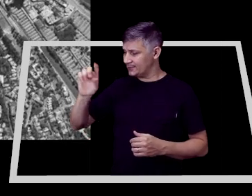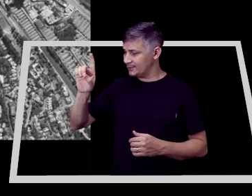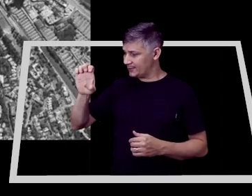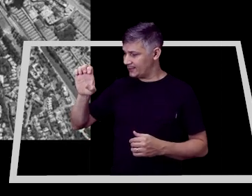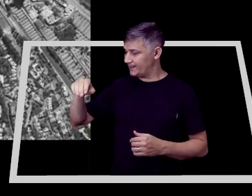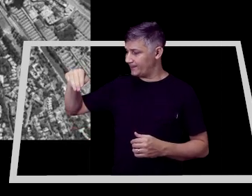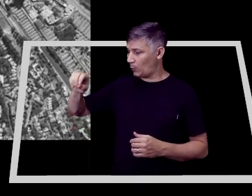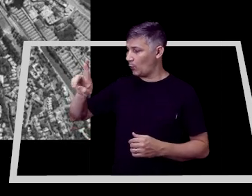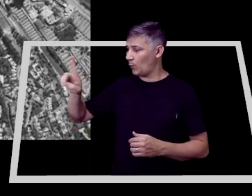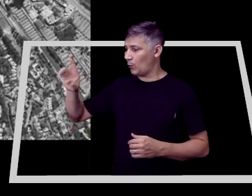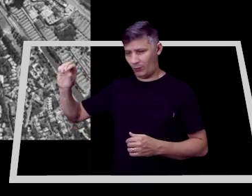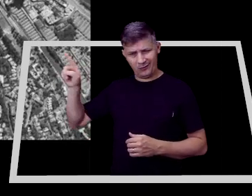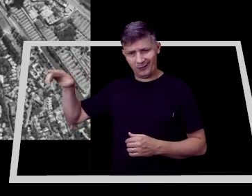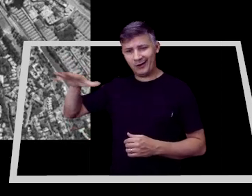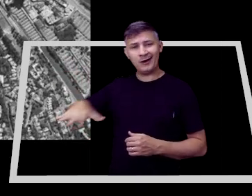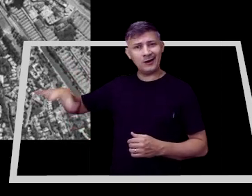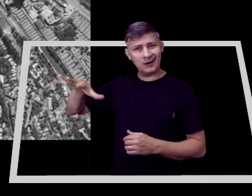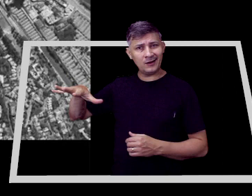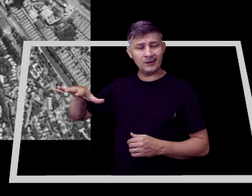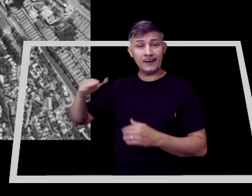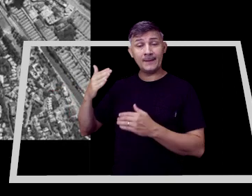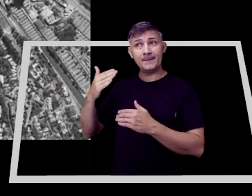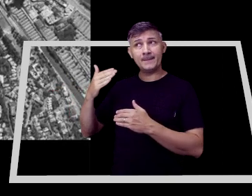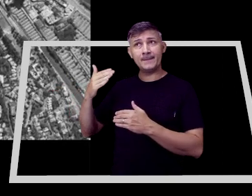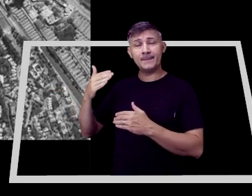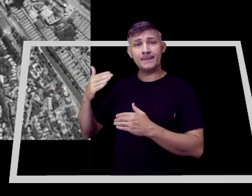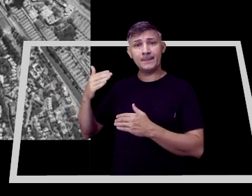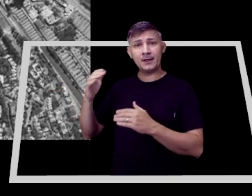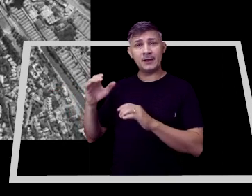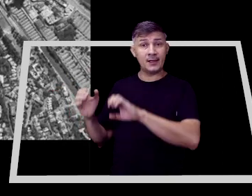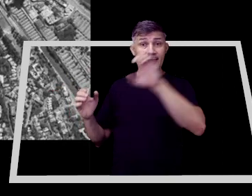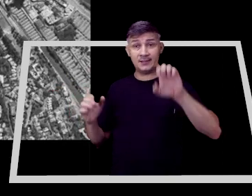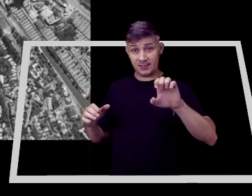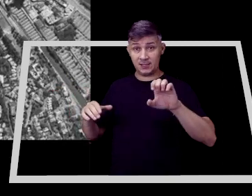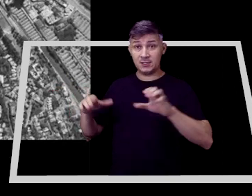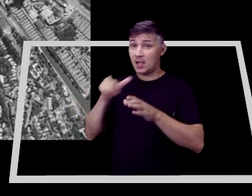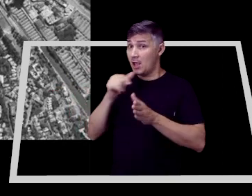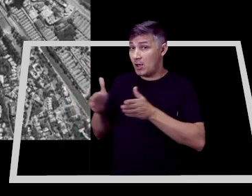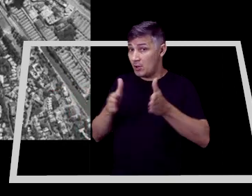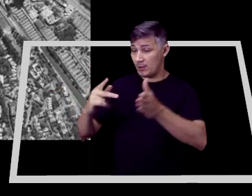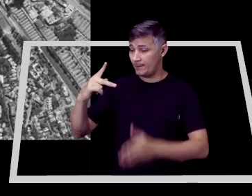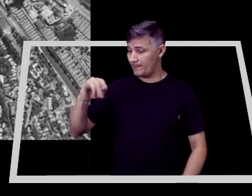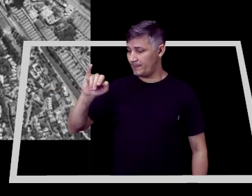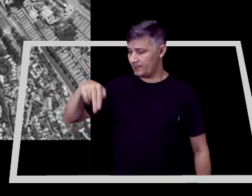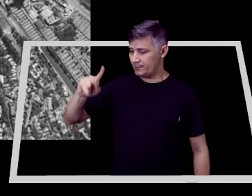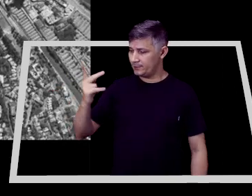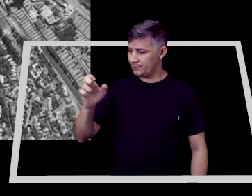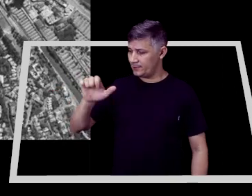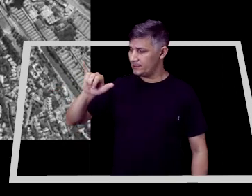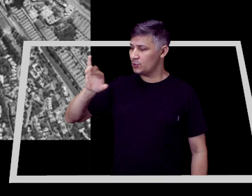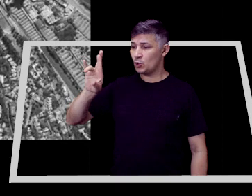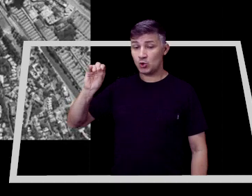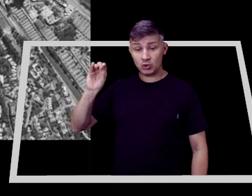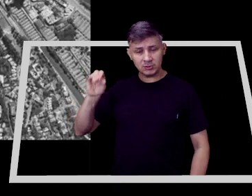justamente na margem esquerda do Rio Pinheiros. E o Morro do Querosene tem esse nome